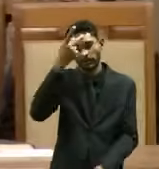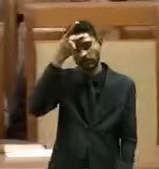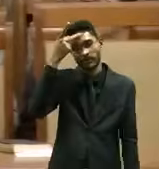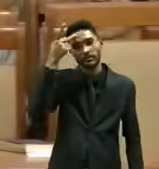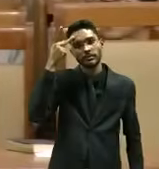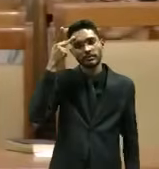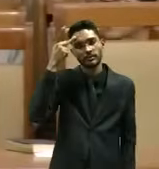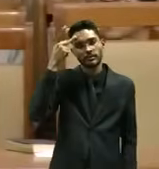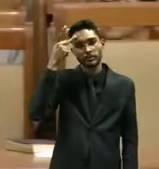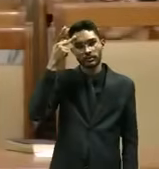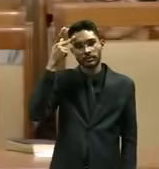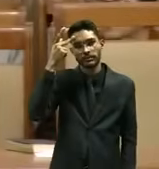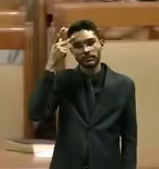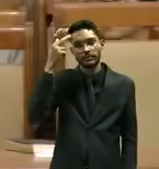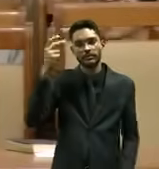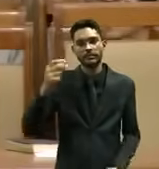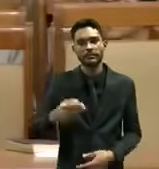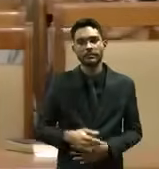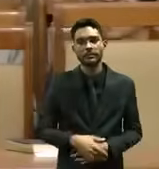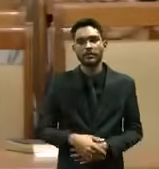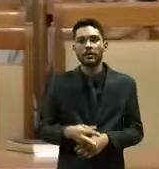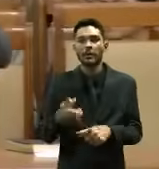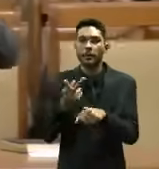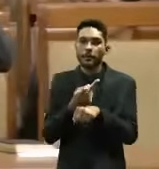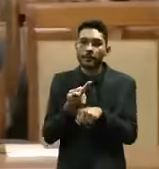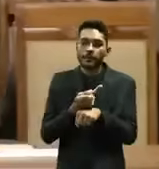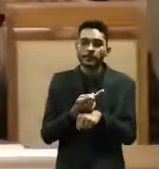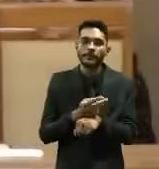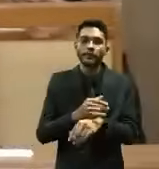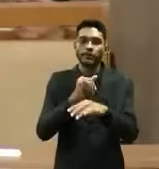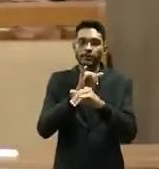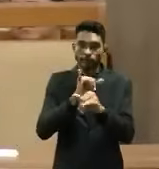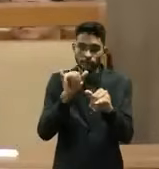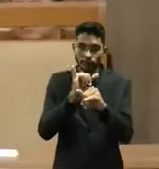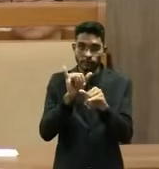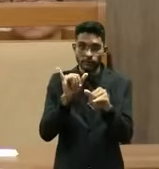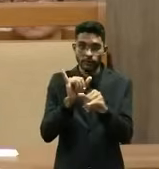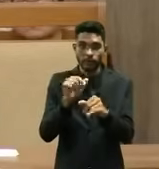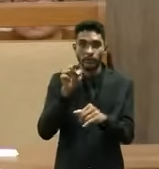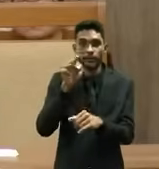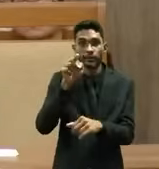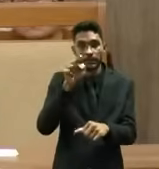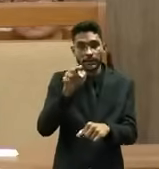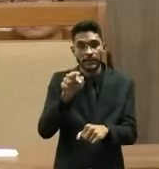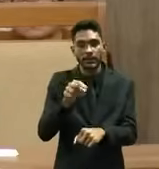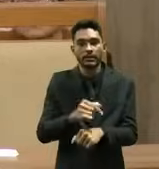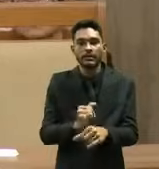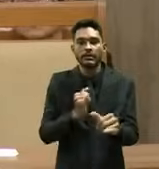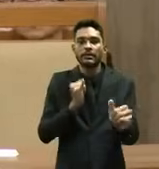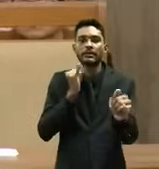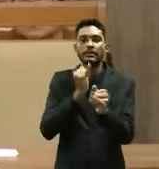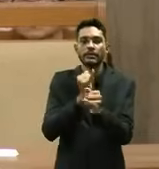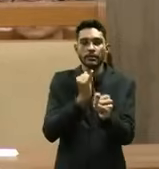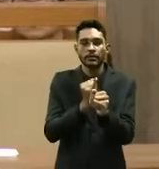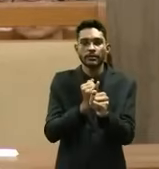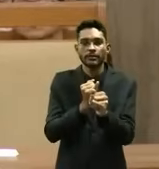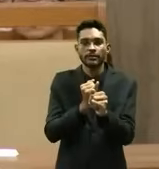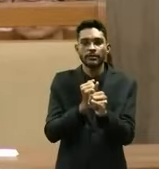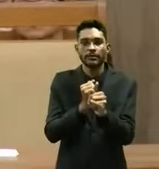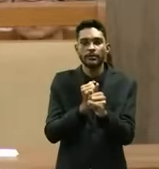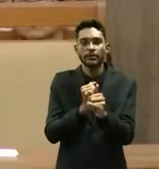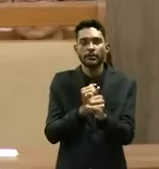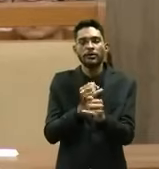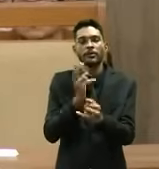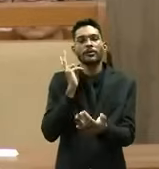a Teo Então vai buscar para tu ver eu te dou um desafio até os irmãos aí da internet tu que critica passa um dia um mês orando E